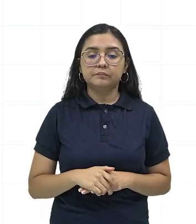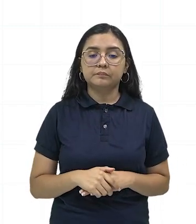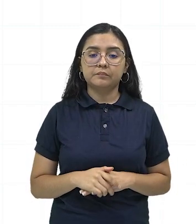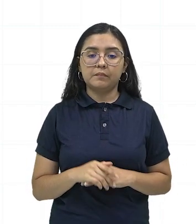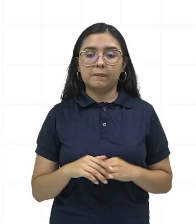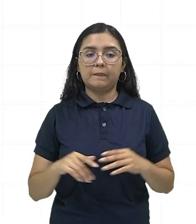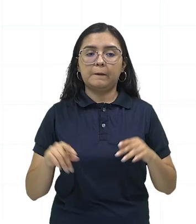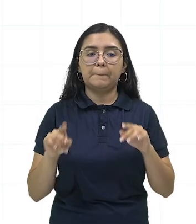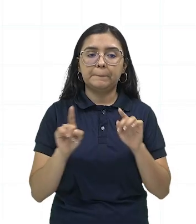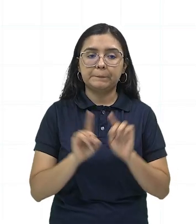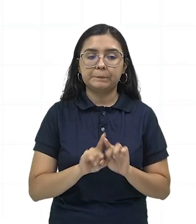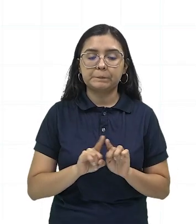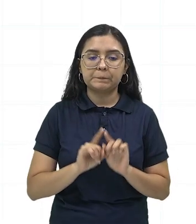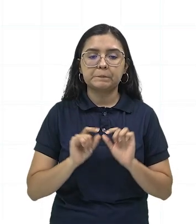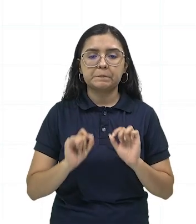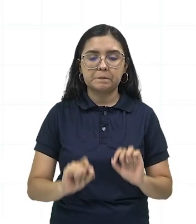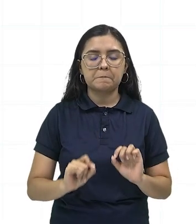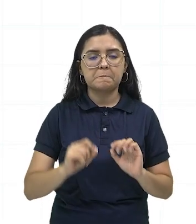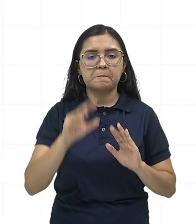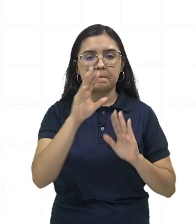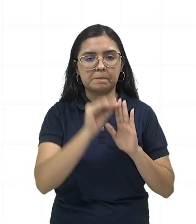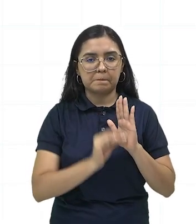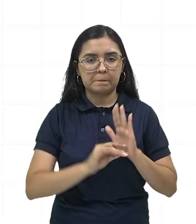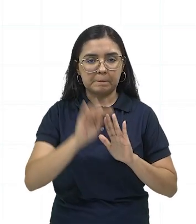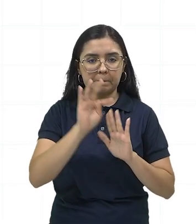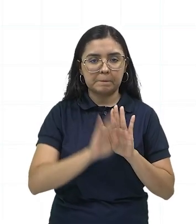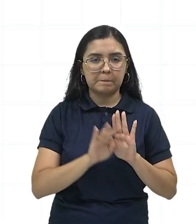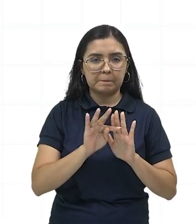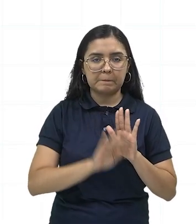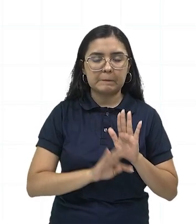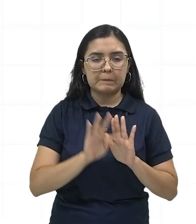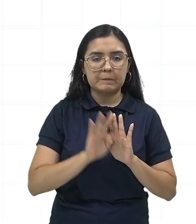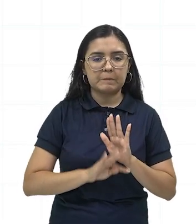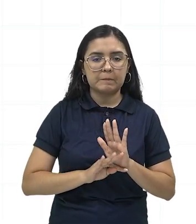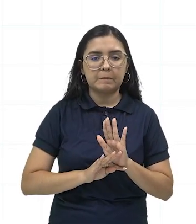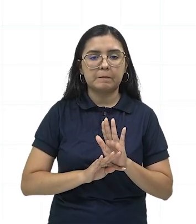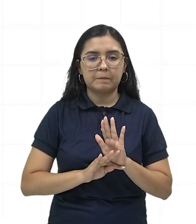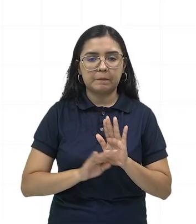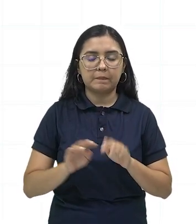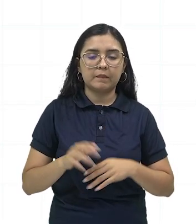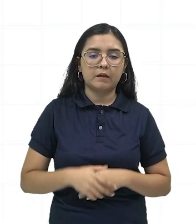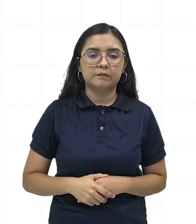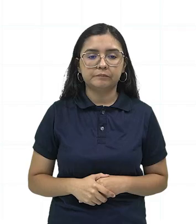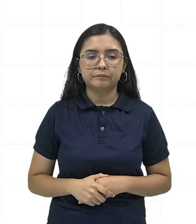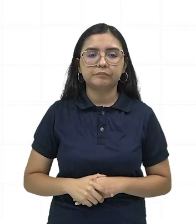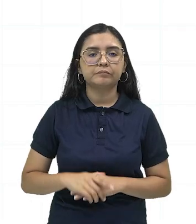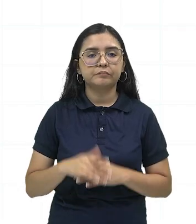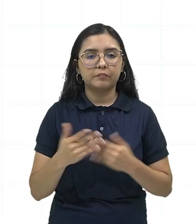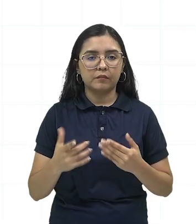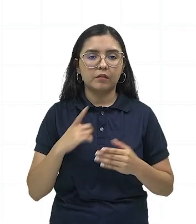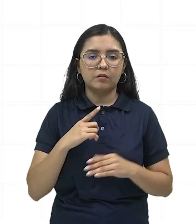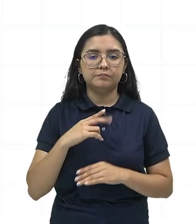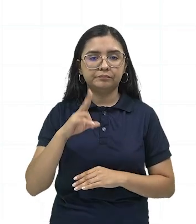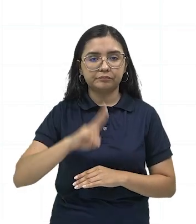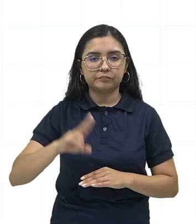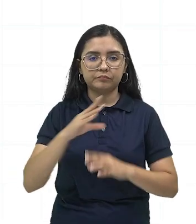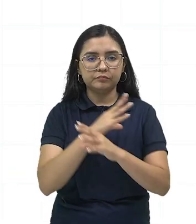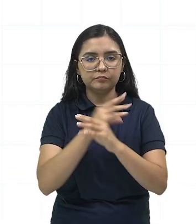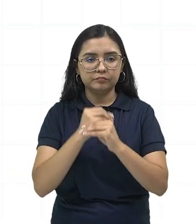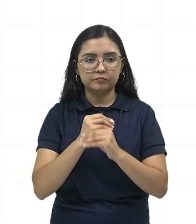para além do conteúdo do texto, a superfície textual, né, a costura a partir dessas conjunções que nós